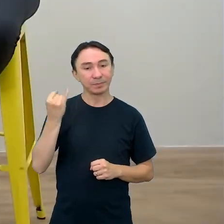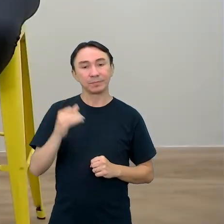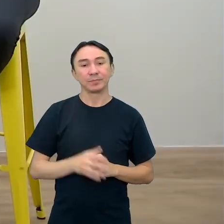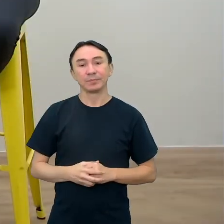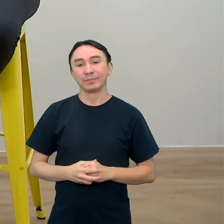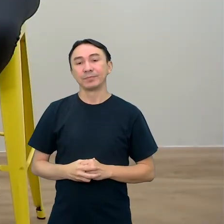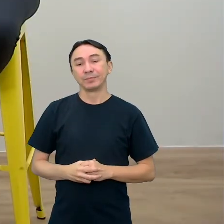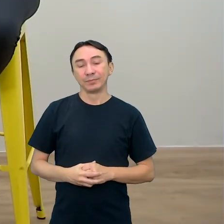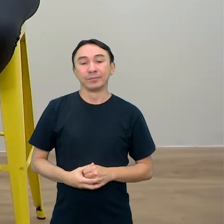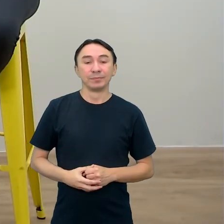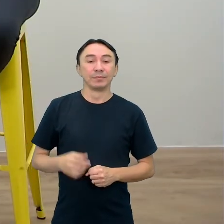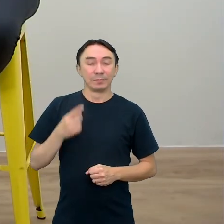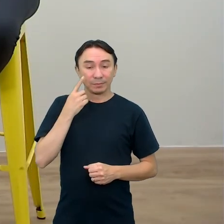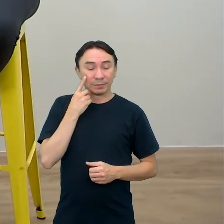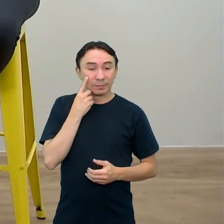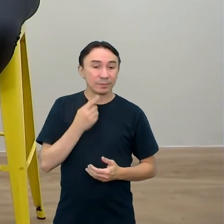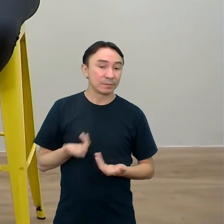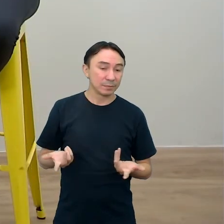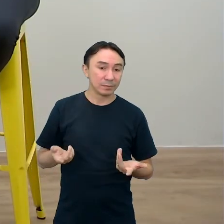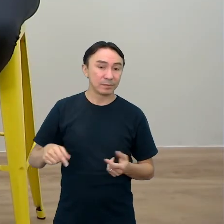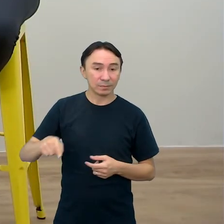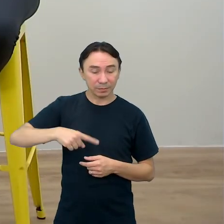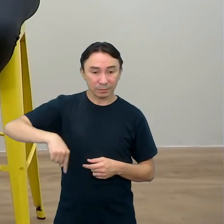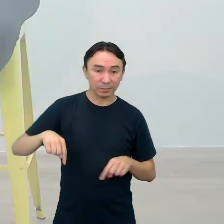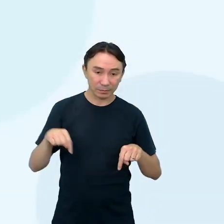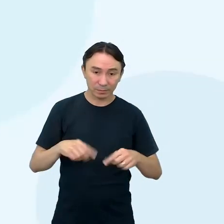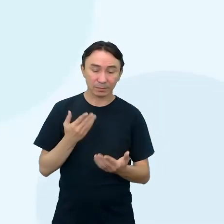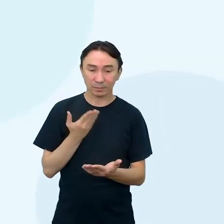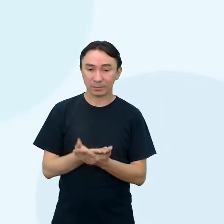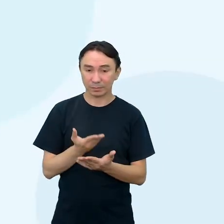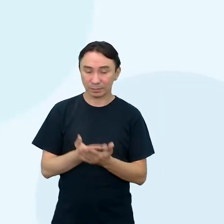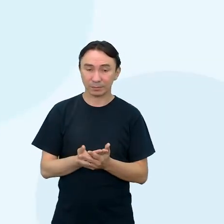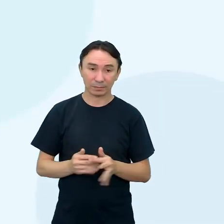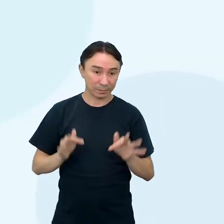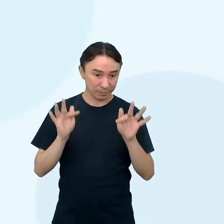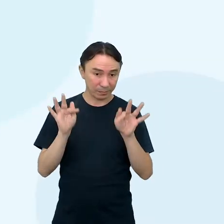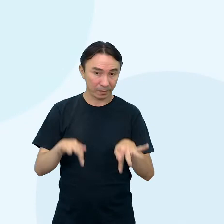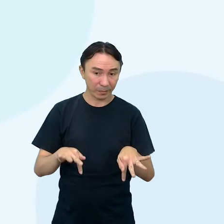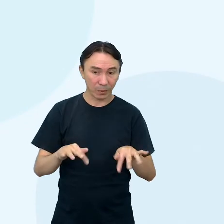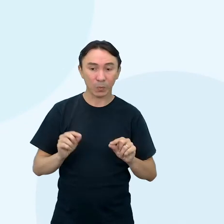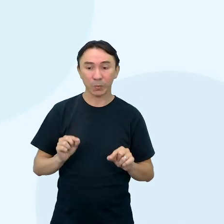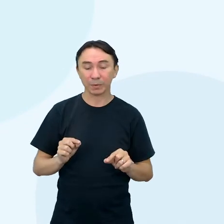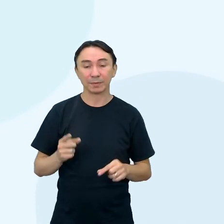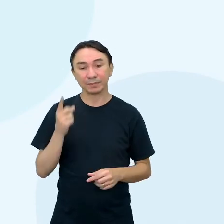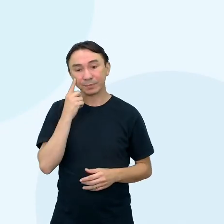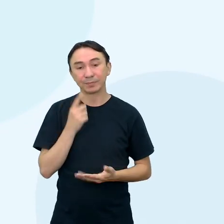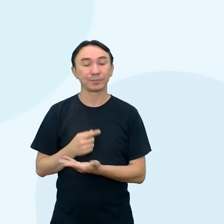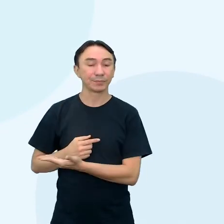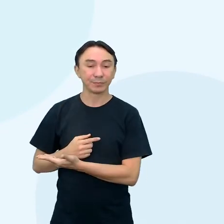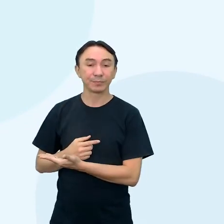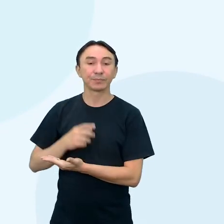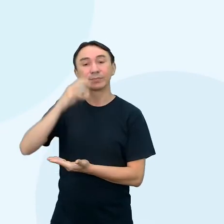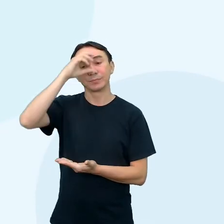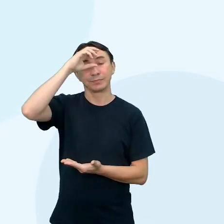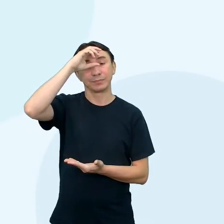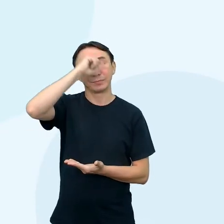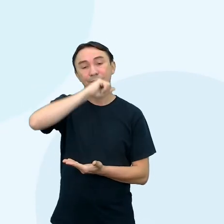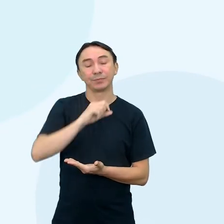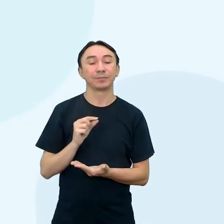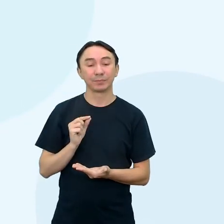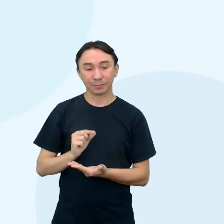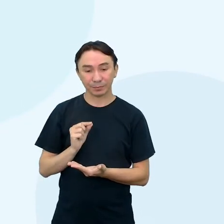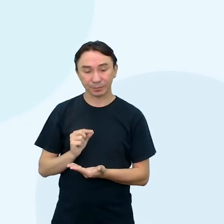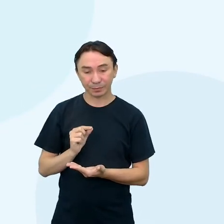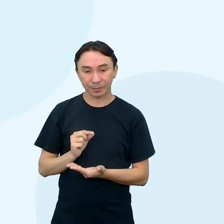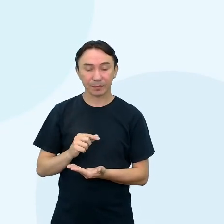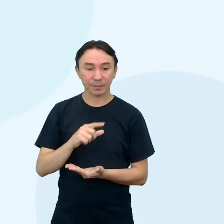nosso mural aqui, para ir finalizando a nossa aula. Então, o que nós vimos hoje? Nós retomamos esses processos de formação